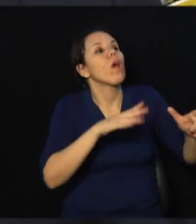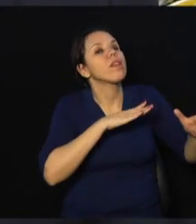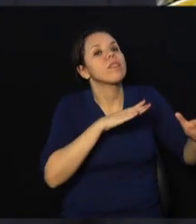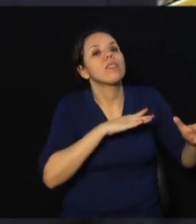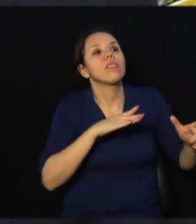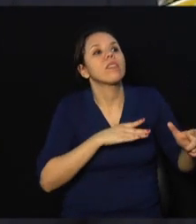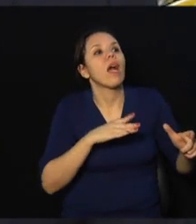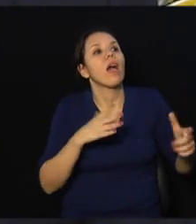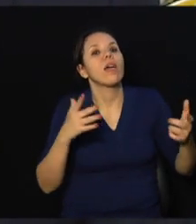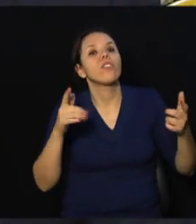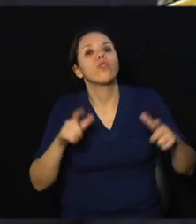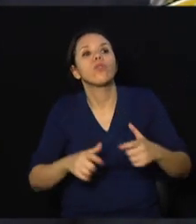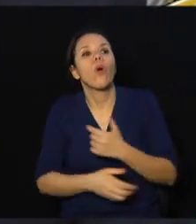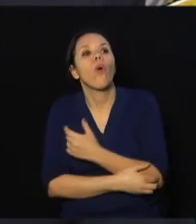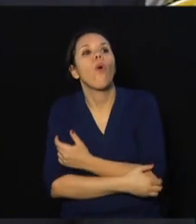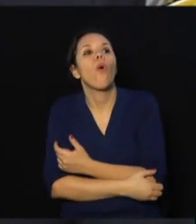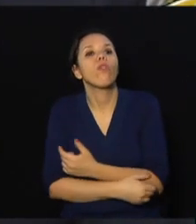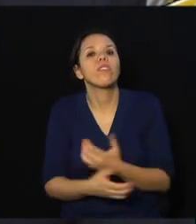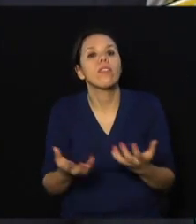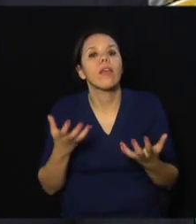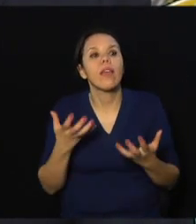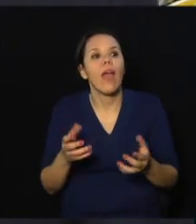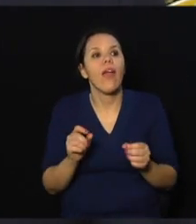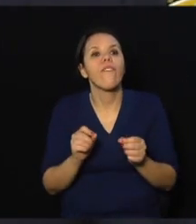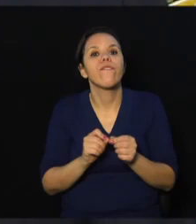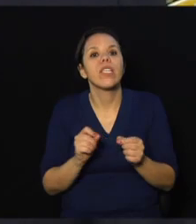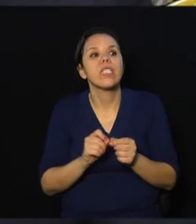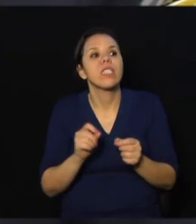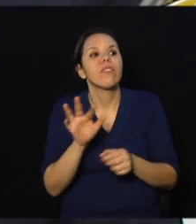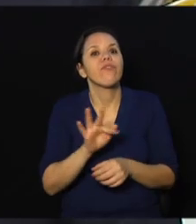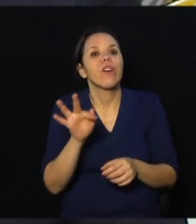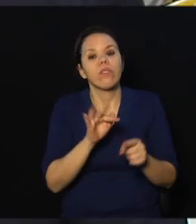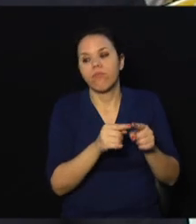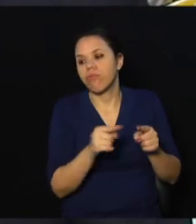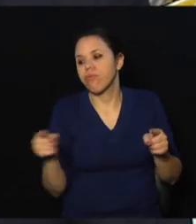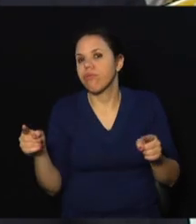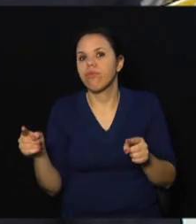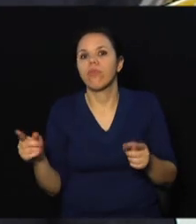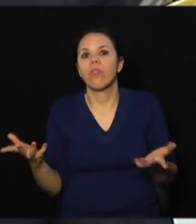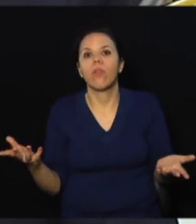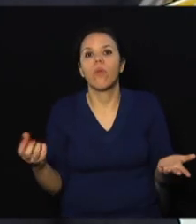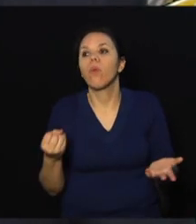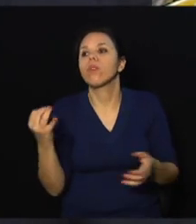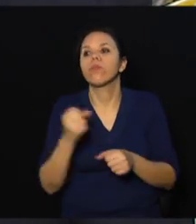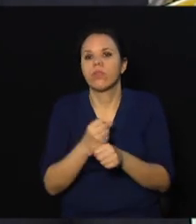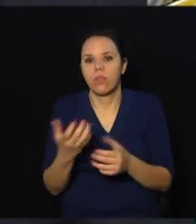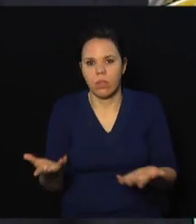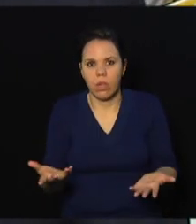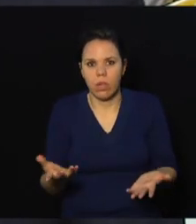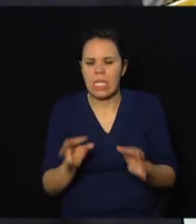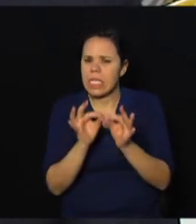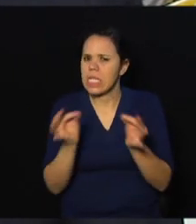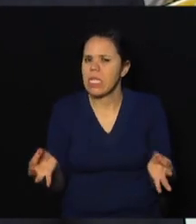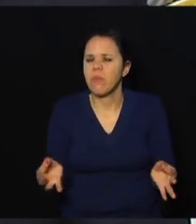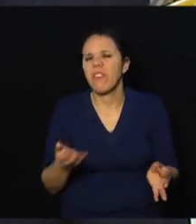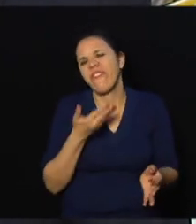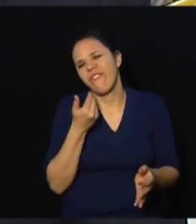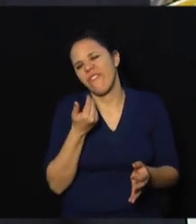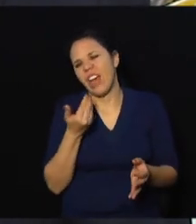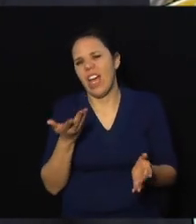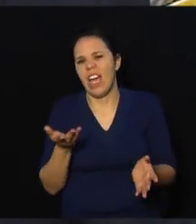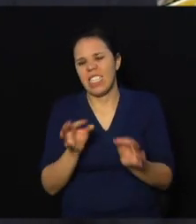Então eu falo, visualize-se no local. Ah, mas como assim eu vou conseguir visualizar? Muito simples. Hoje nós temos uma coisa chamada internet,